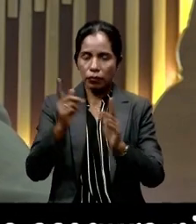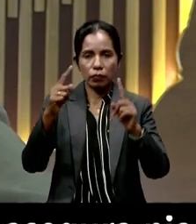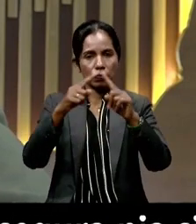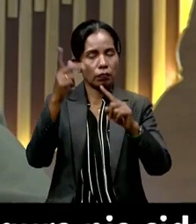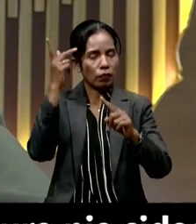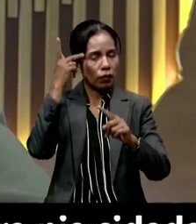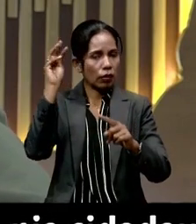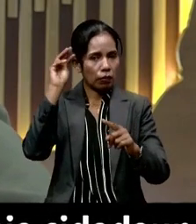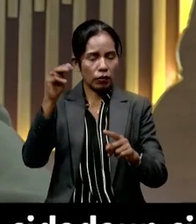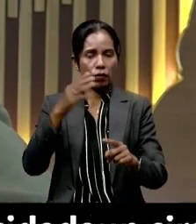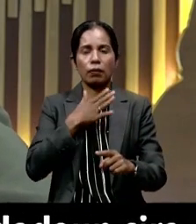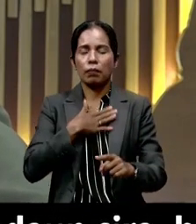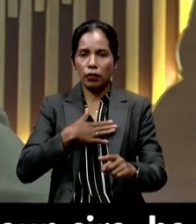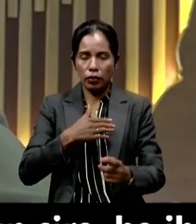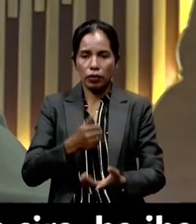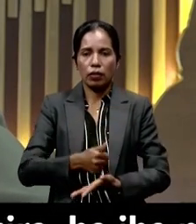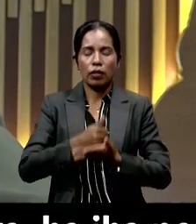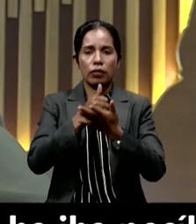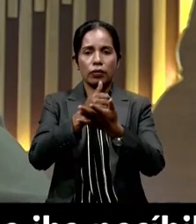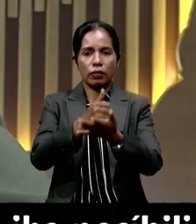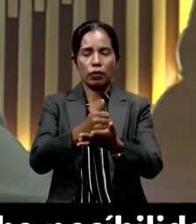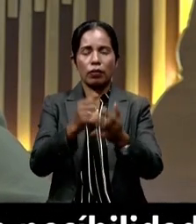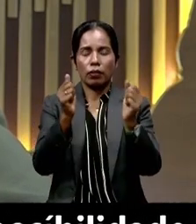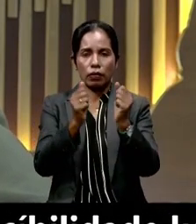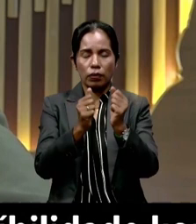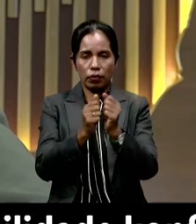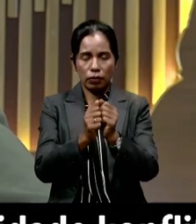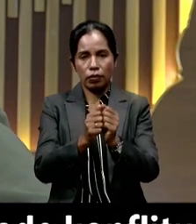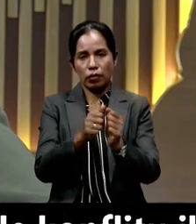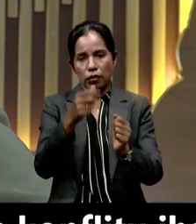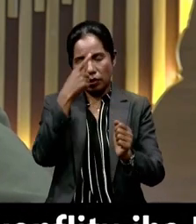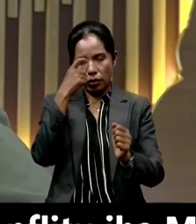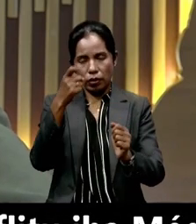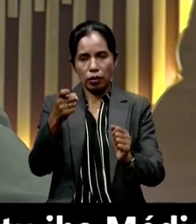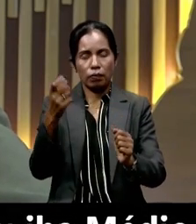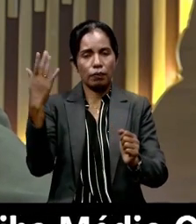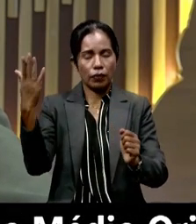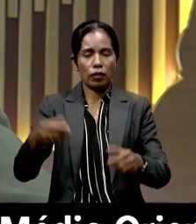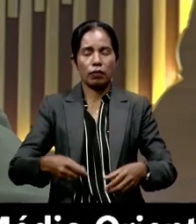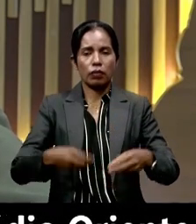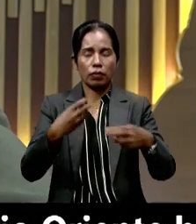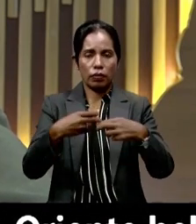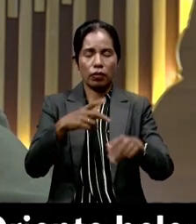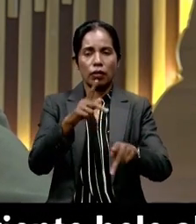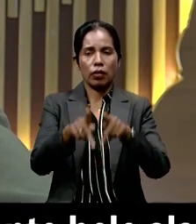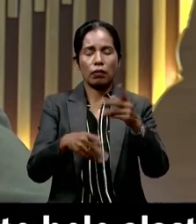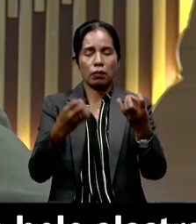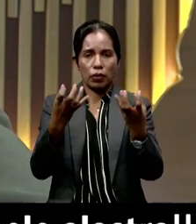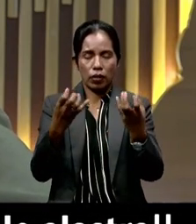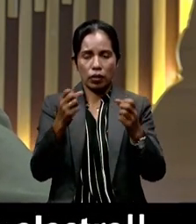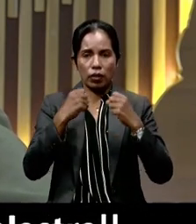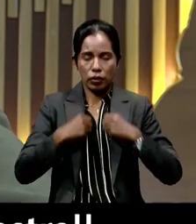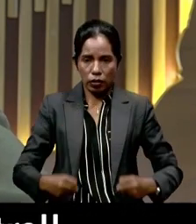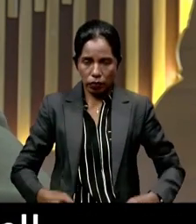por favor, estão matando e dia com a neta, e as consequências é uma barra que minha saúde e minha